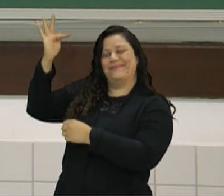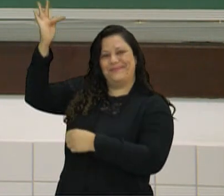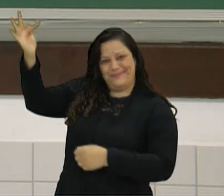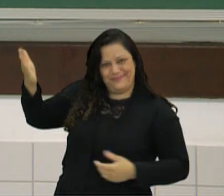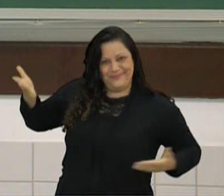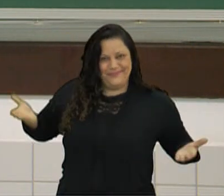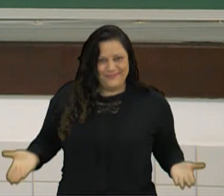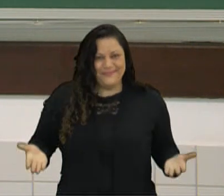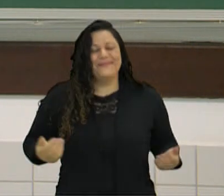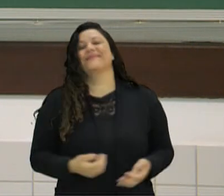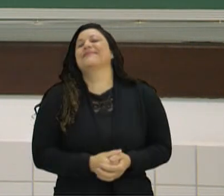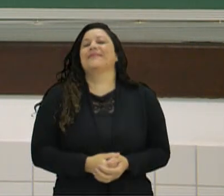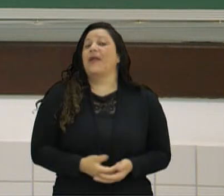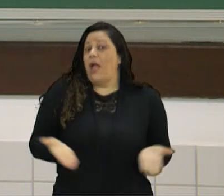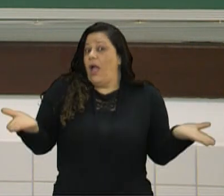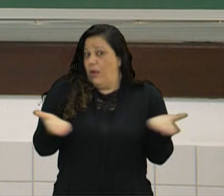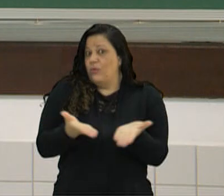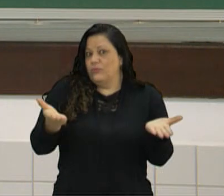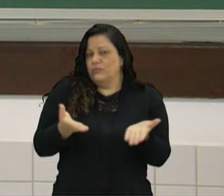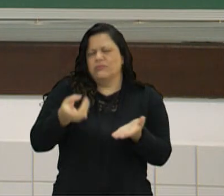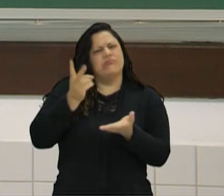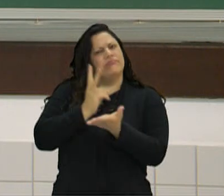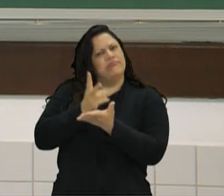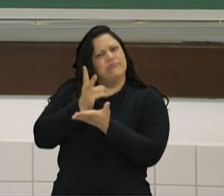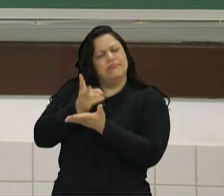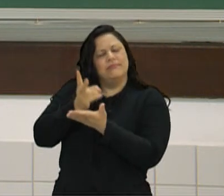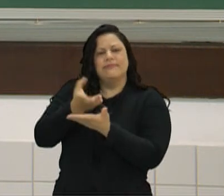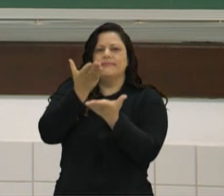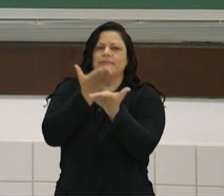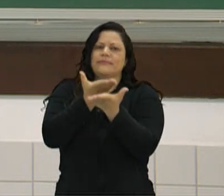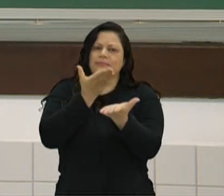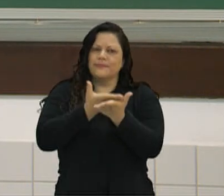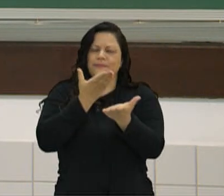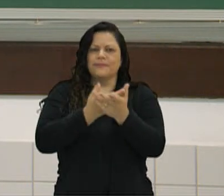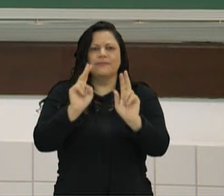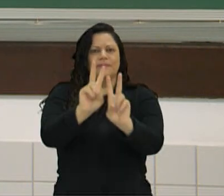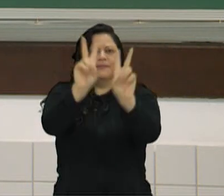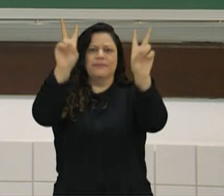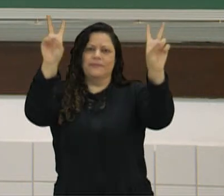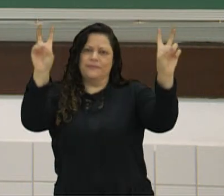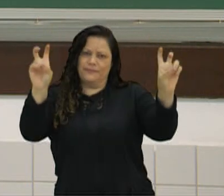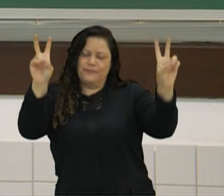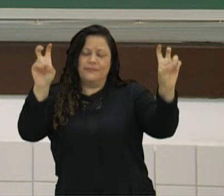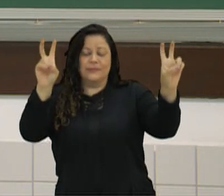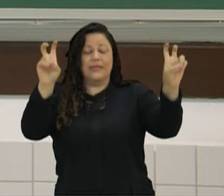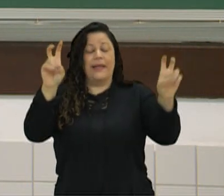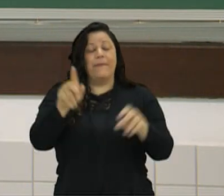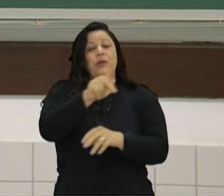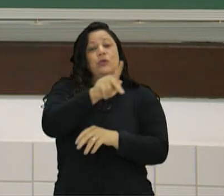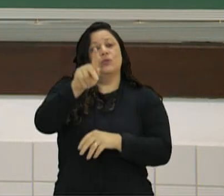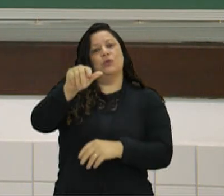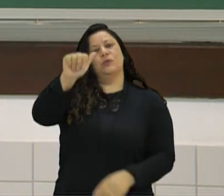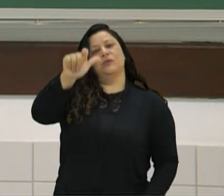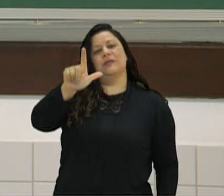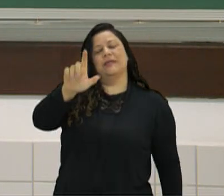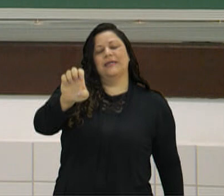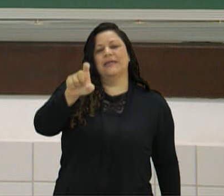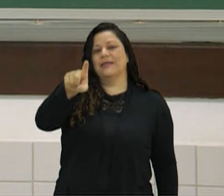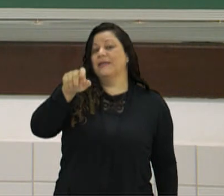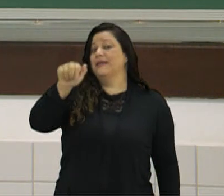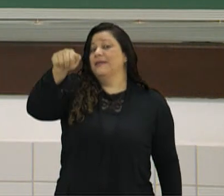filosofia. Hoje a gente vai continuar estudando o tema que o professor Alexandre iniciou na